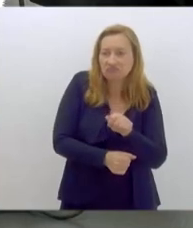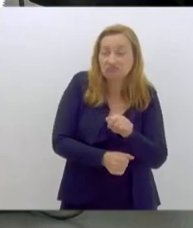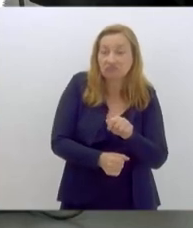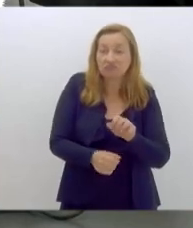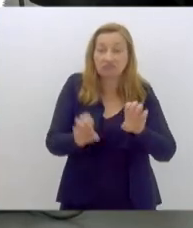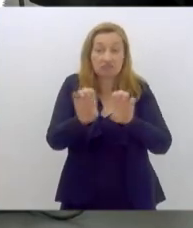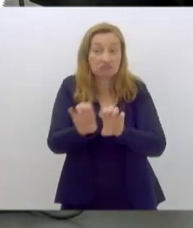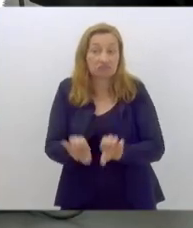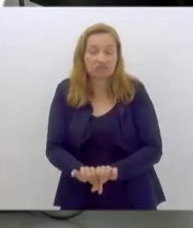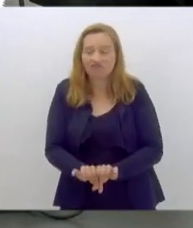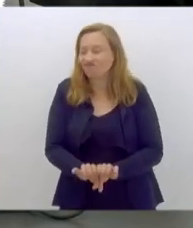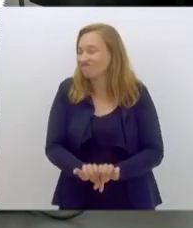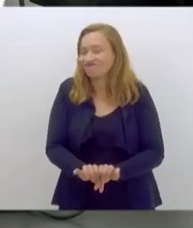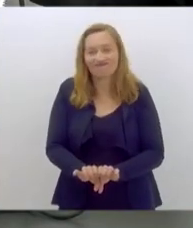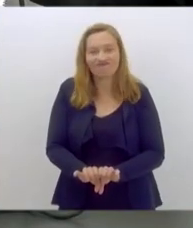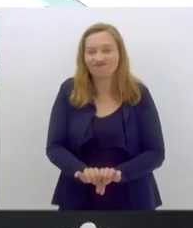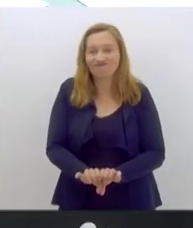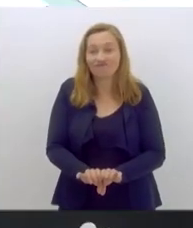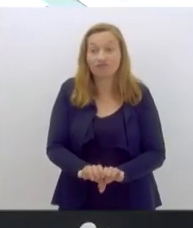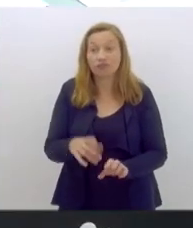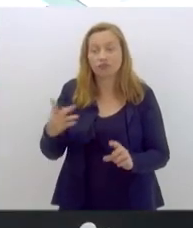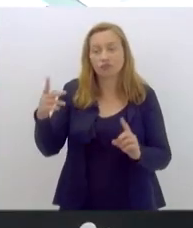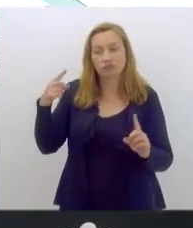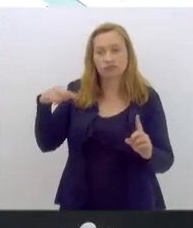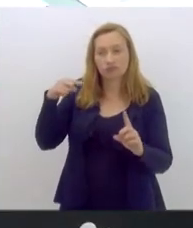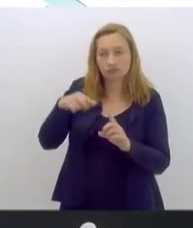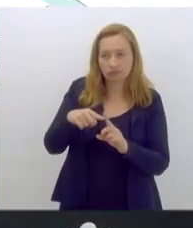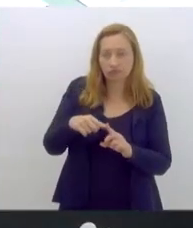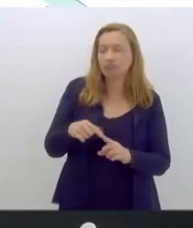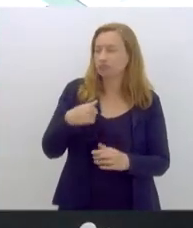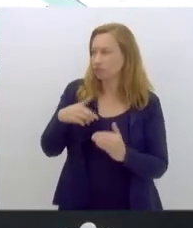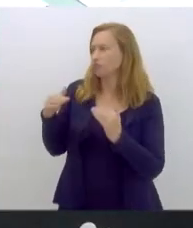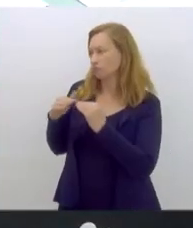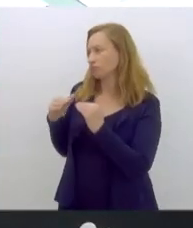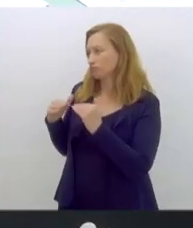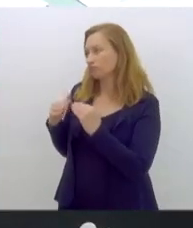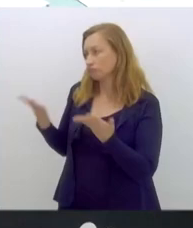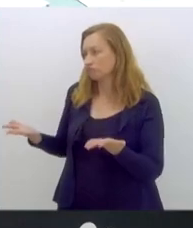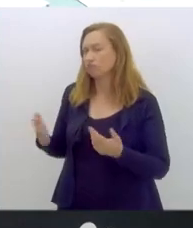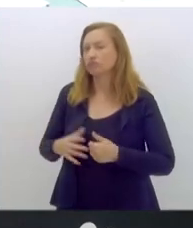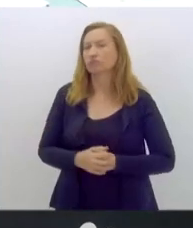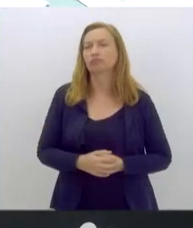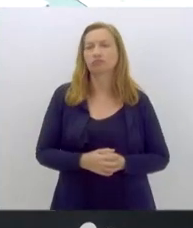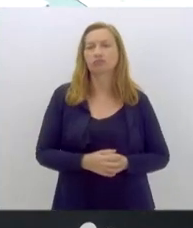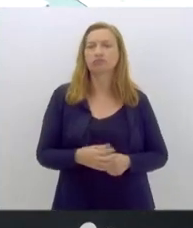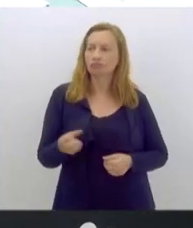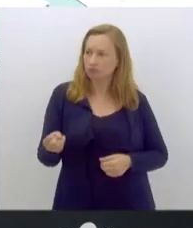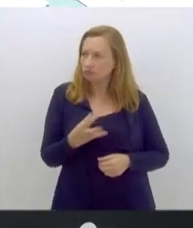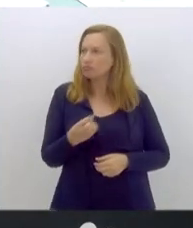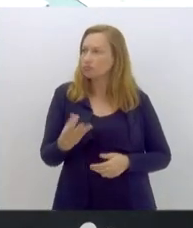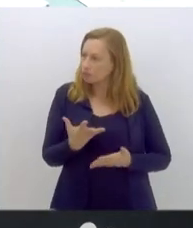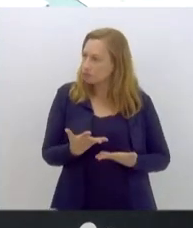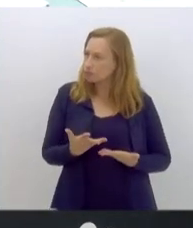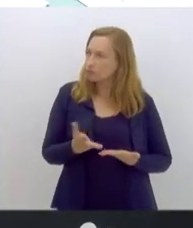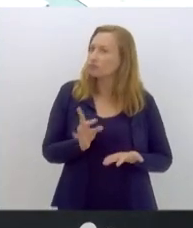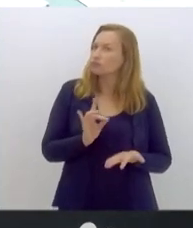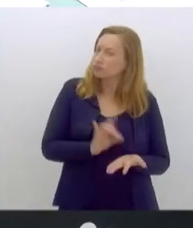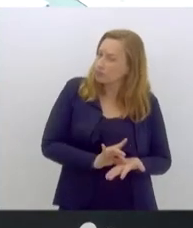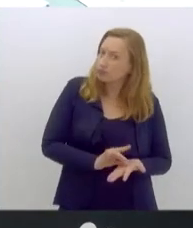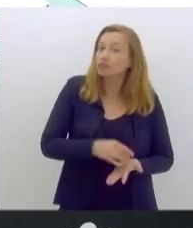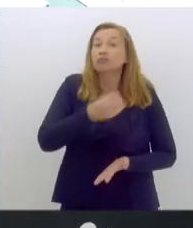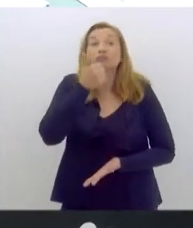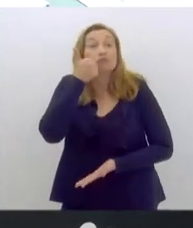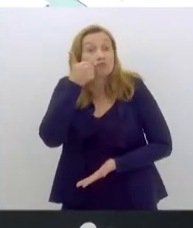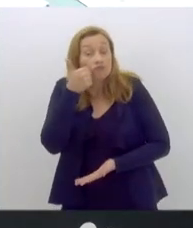estruturantes então seus objetivos e eu concordo com eles são Nobres são reais são